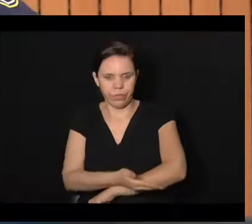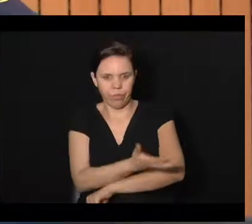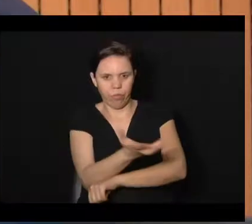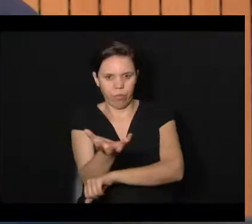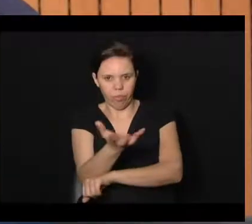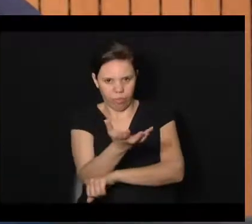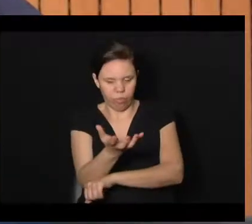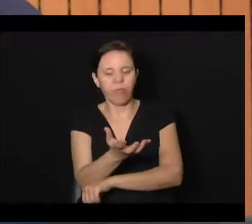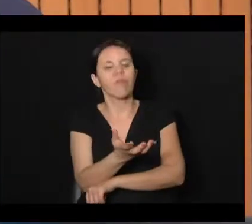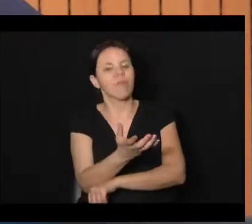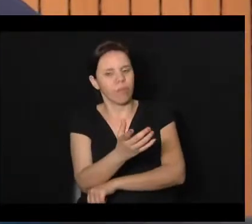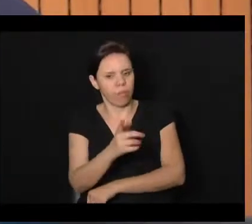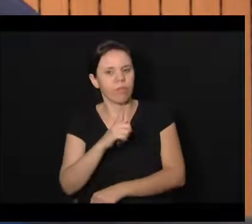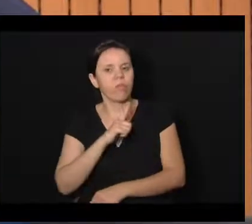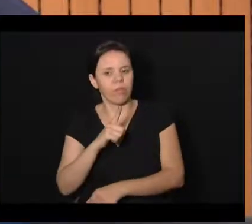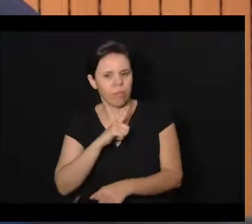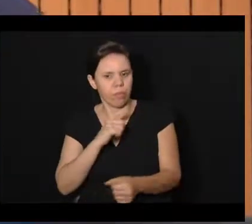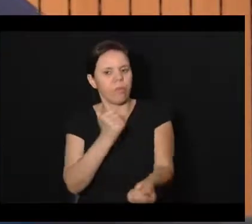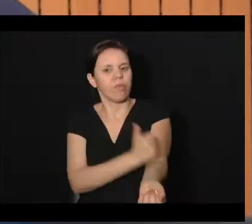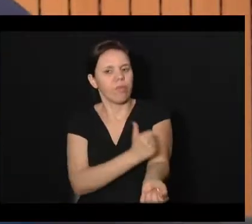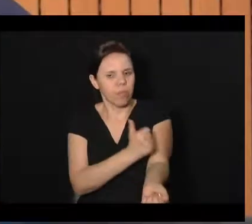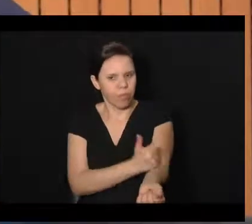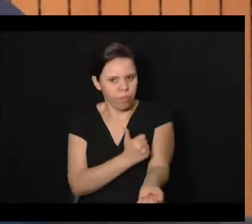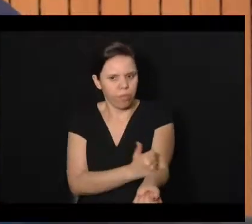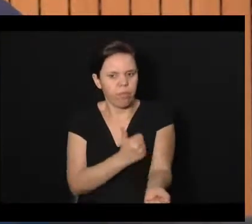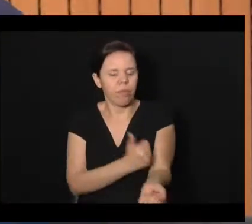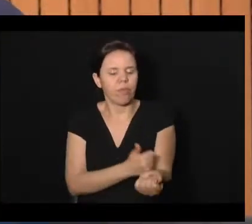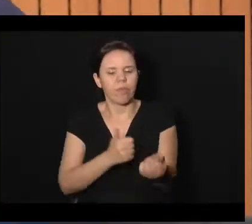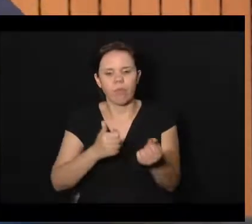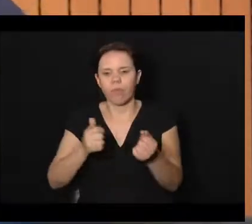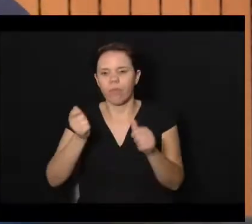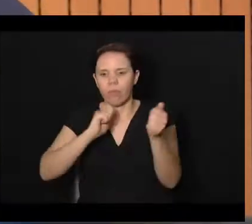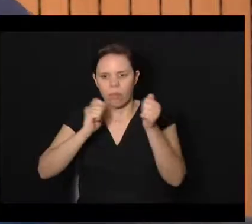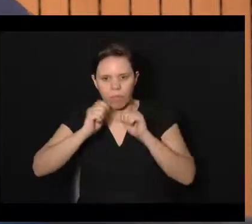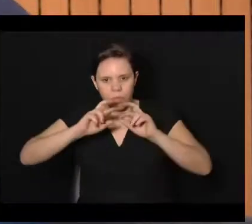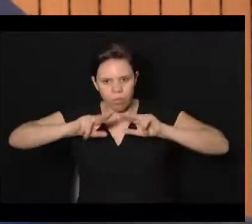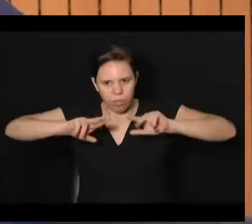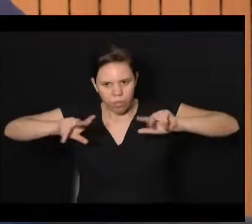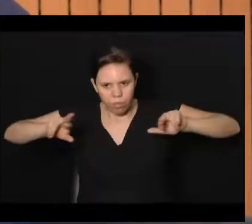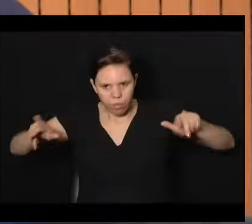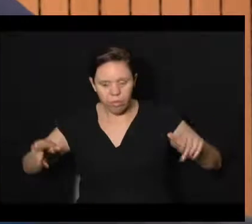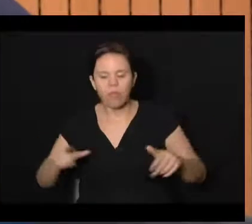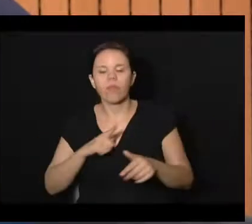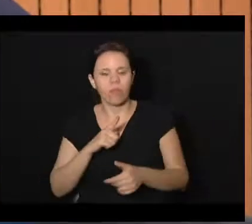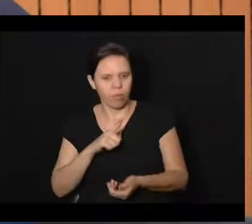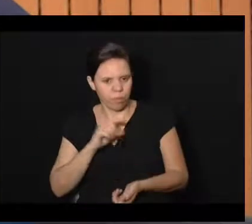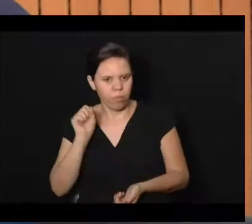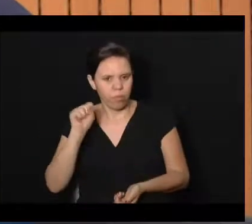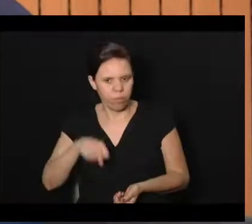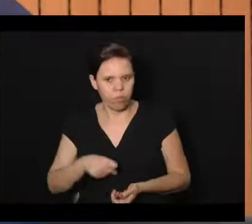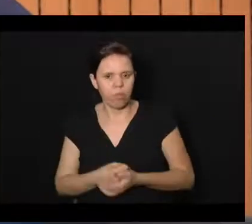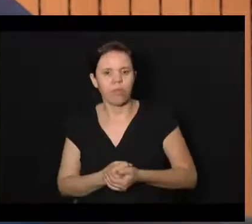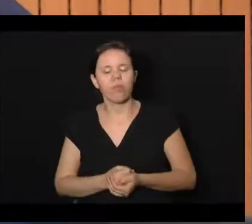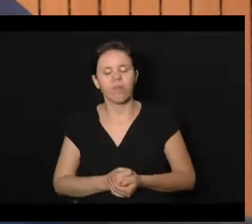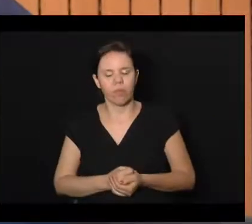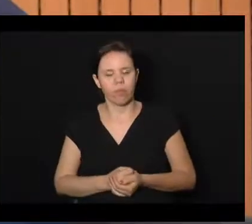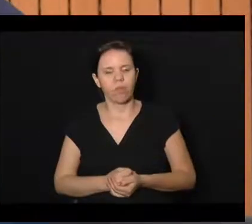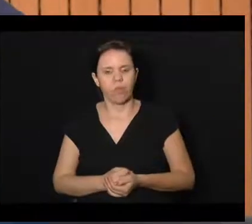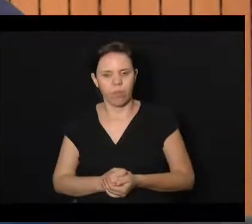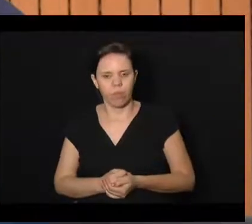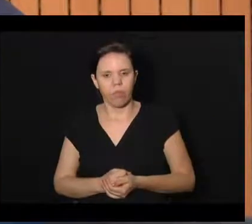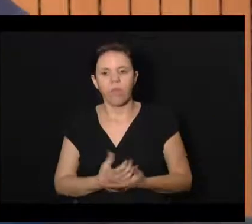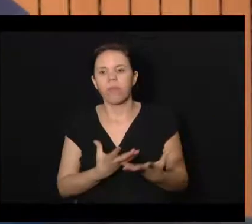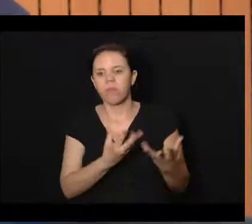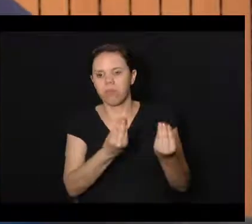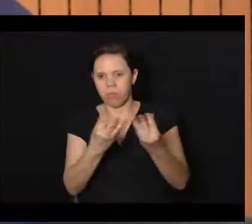química seja ela por droga lícita ou ilícita mas há uma dependência química muitos